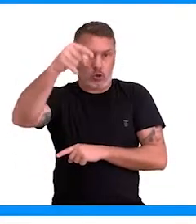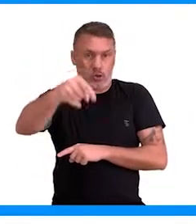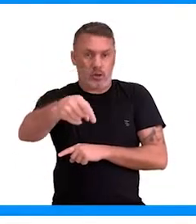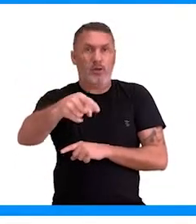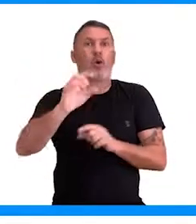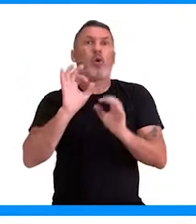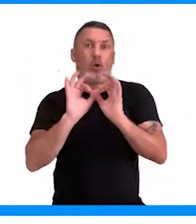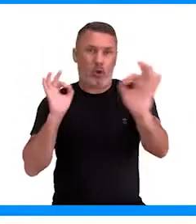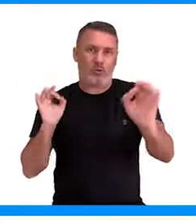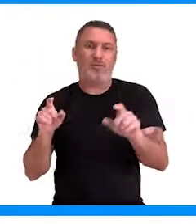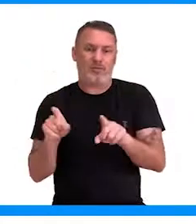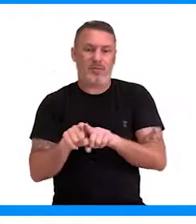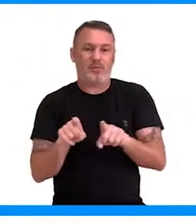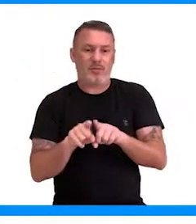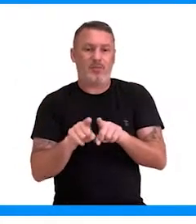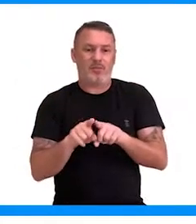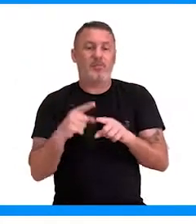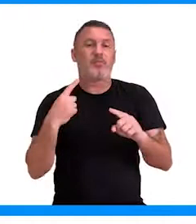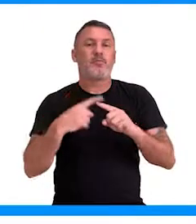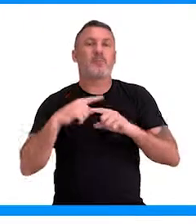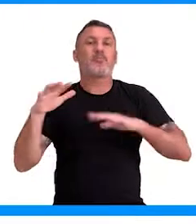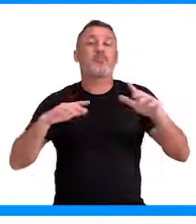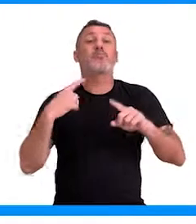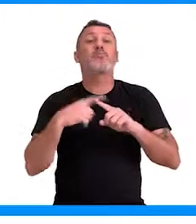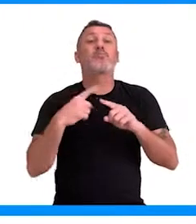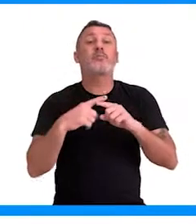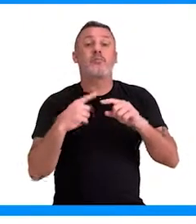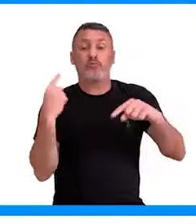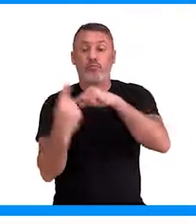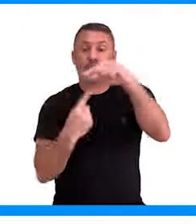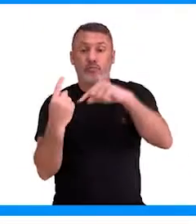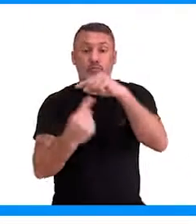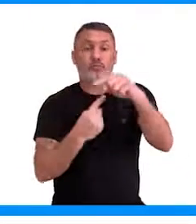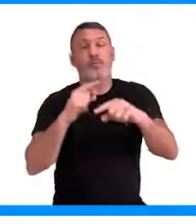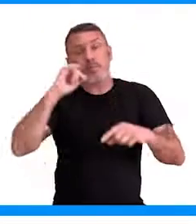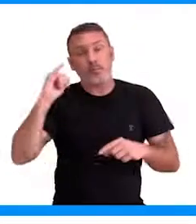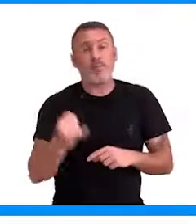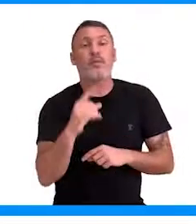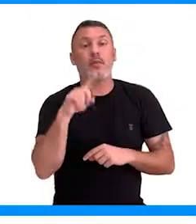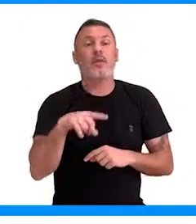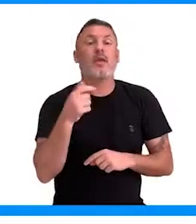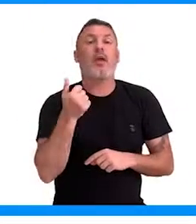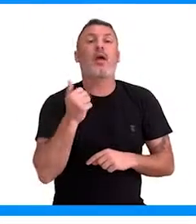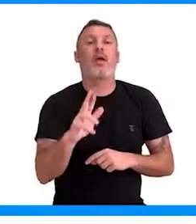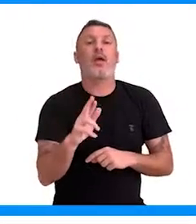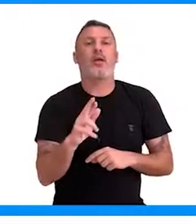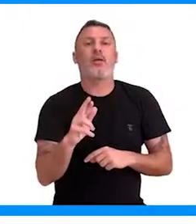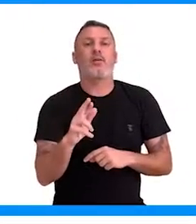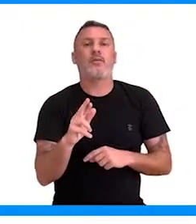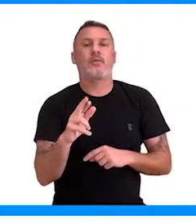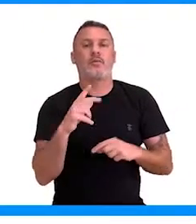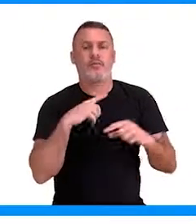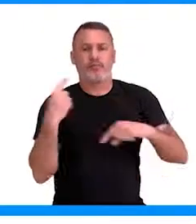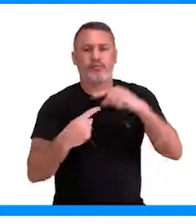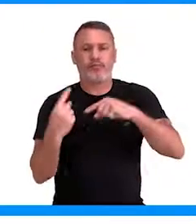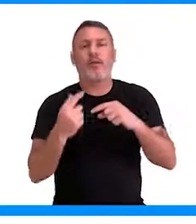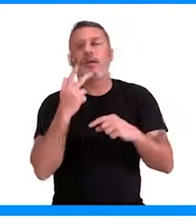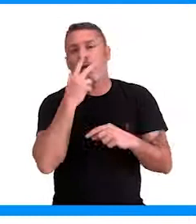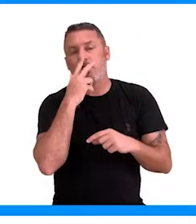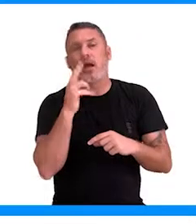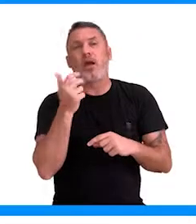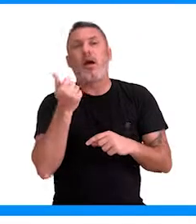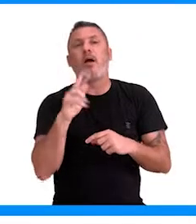e ganha mais alcance, porque ela usa o ar para subir ainda mais. Usa o atrito com o